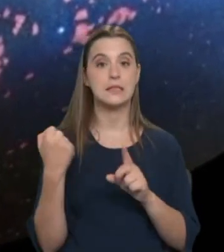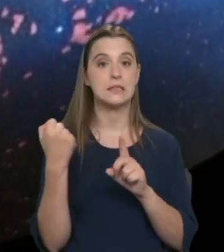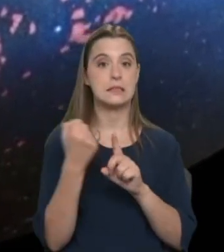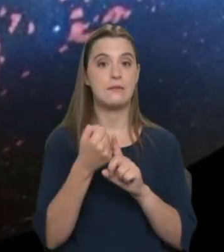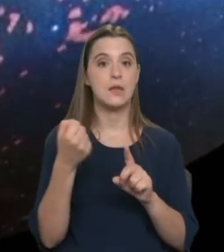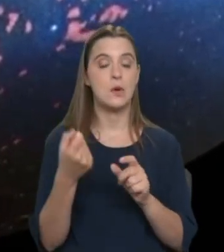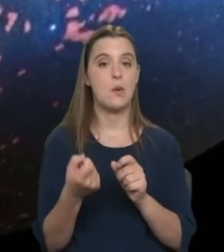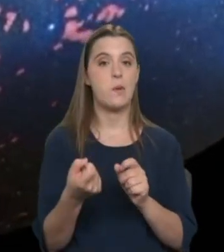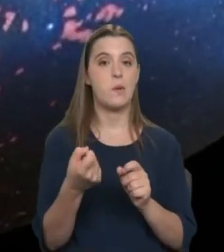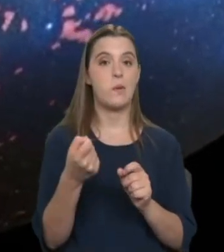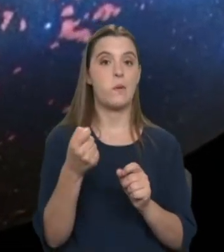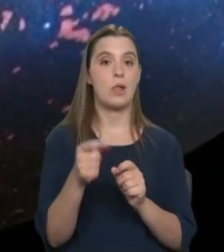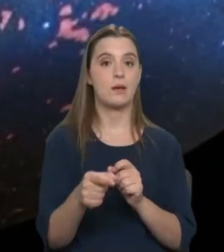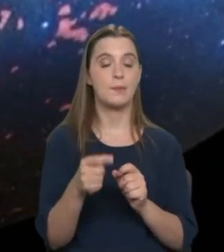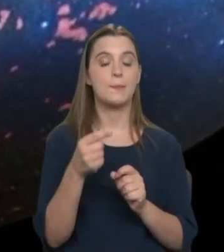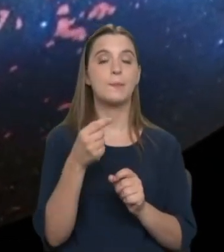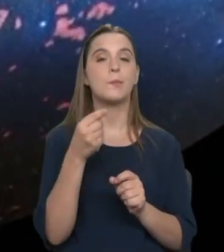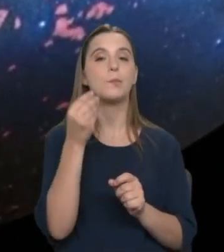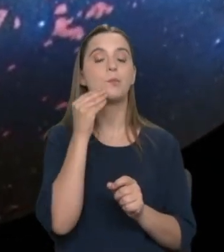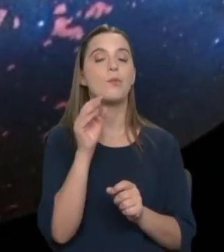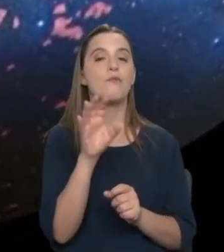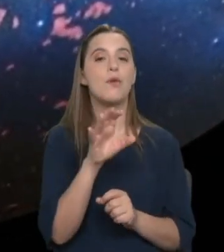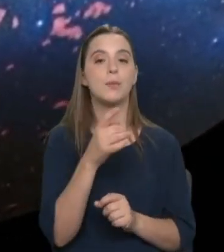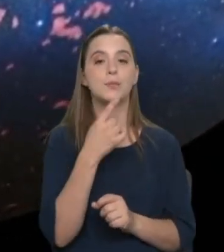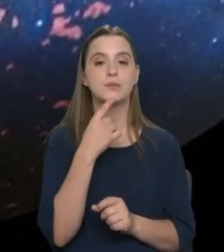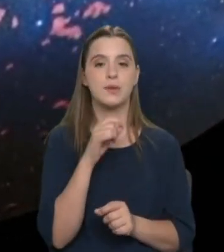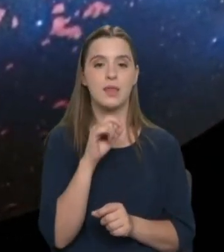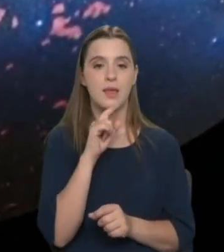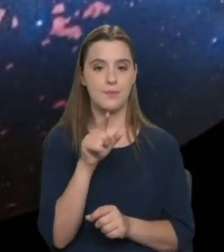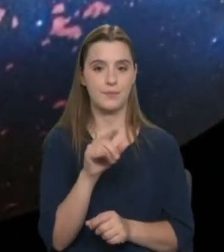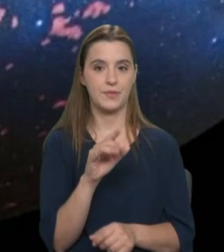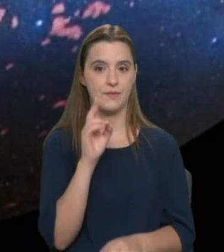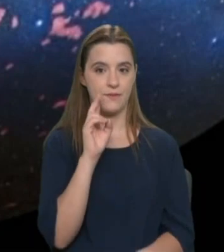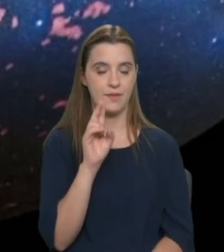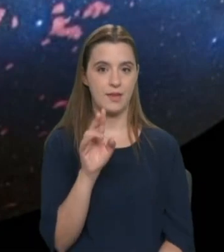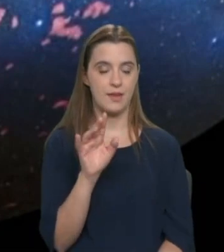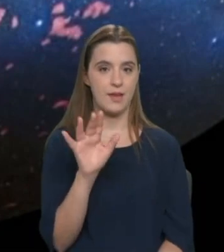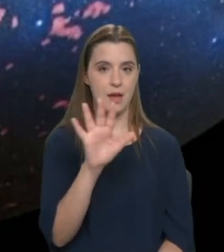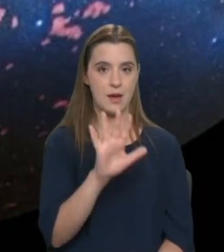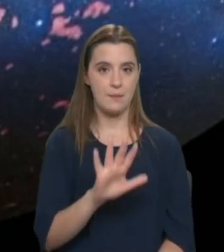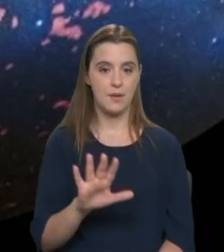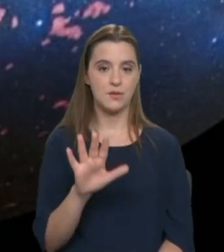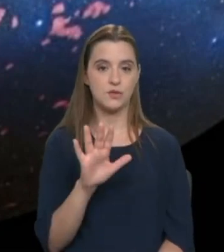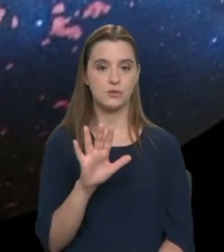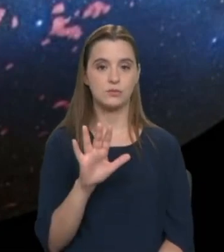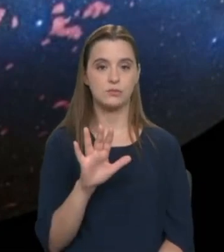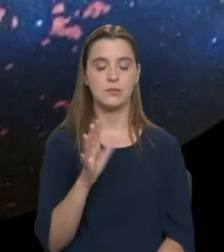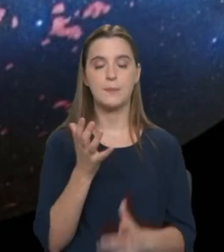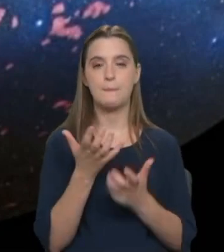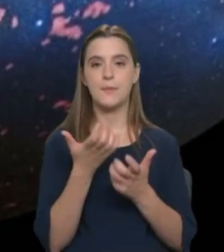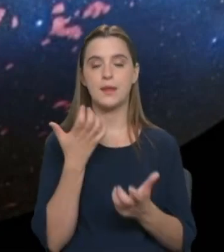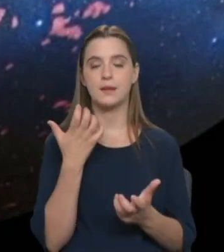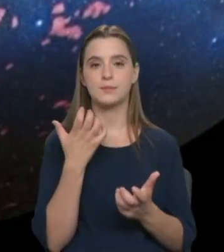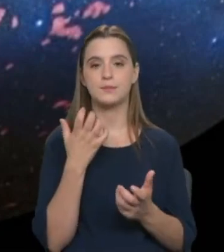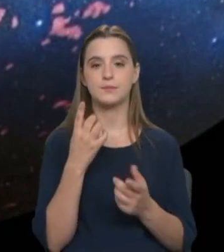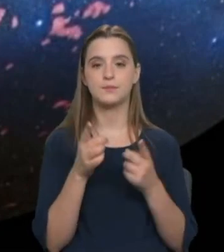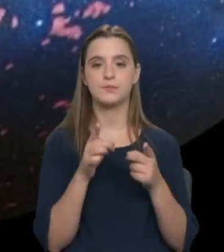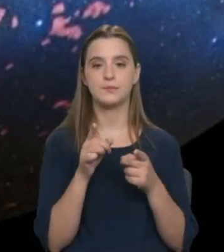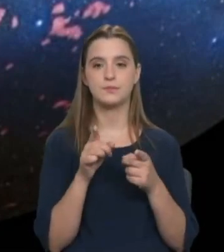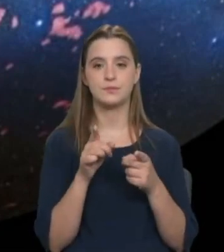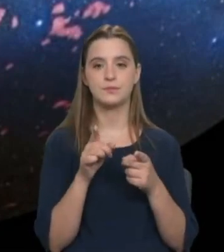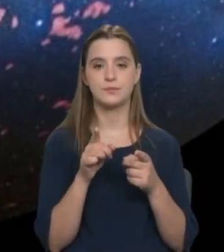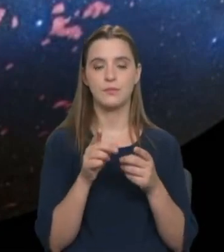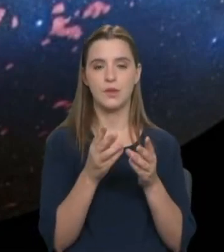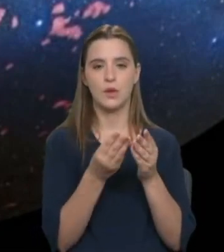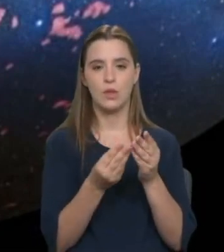perceber a nossa galáxia. Aquilo que nós estamos a ver nesta imagem, e vamos dar destaque a este rastro que parece